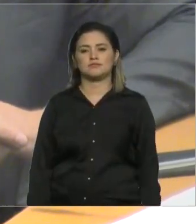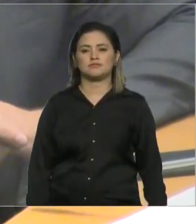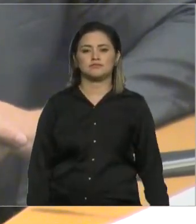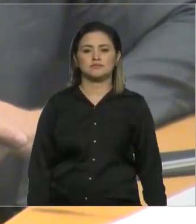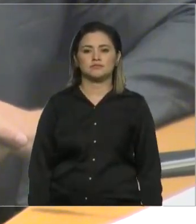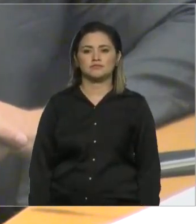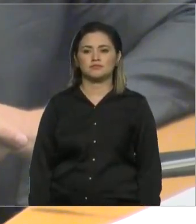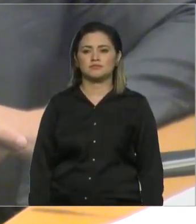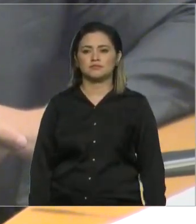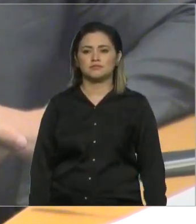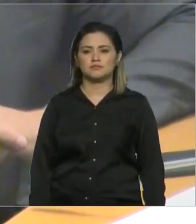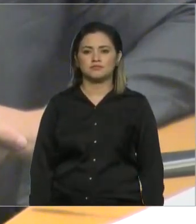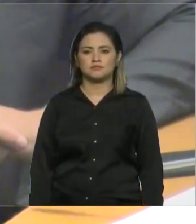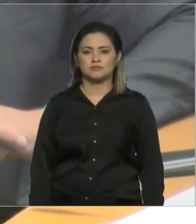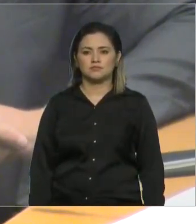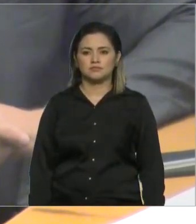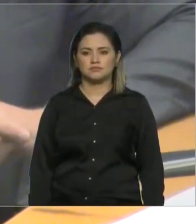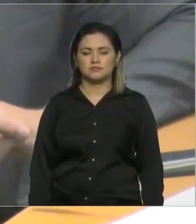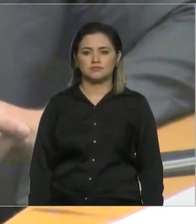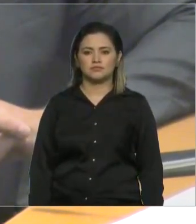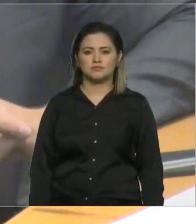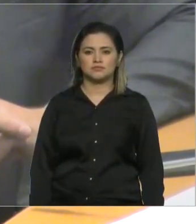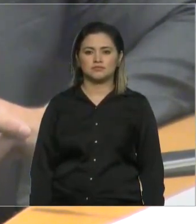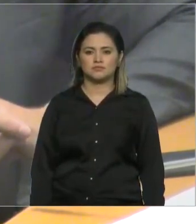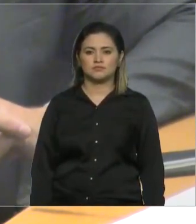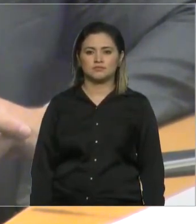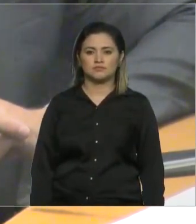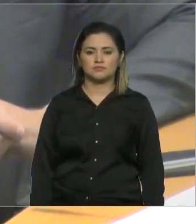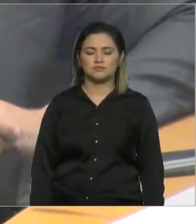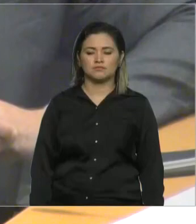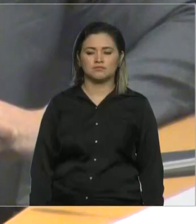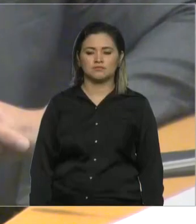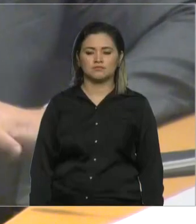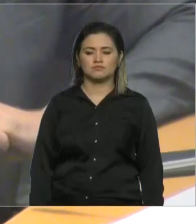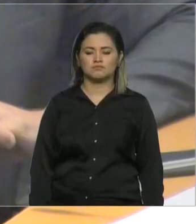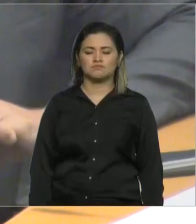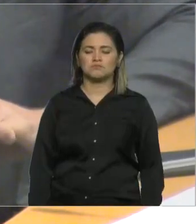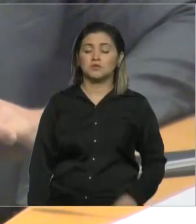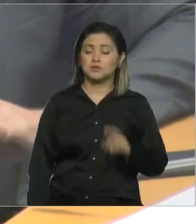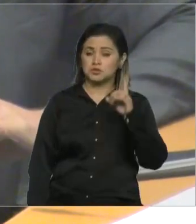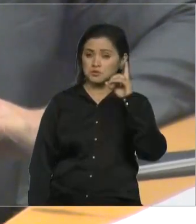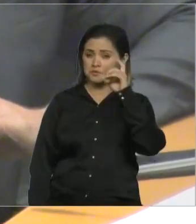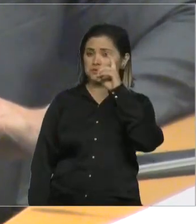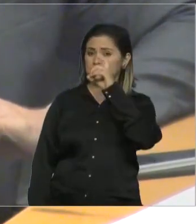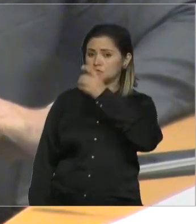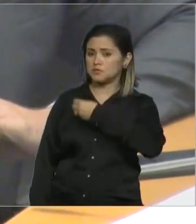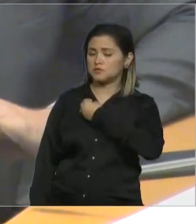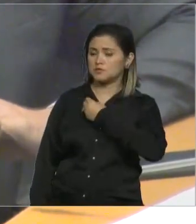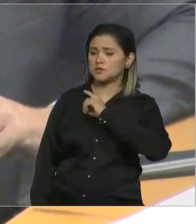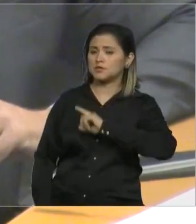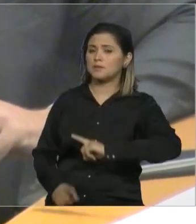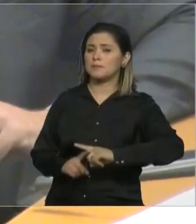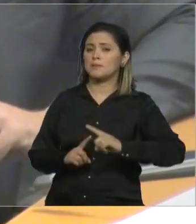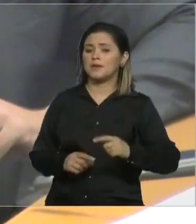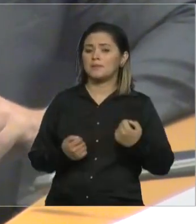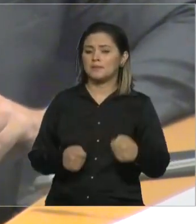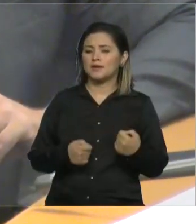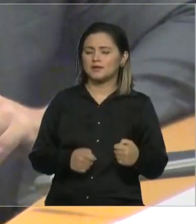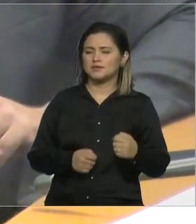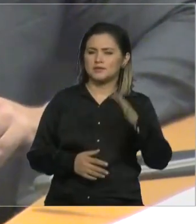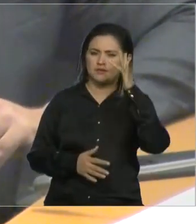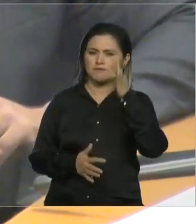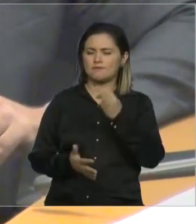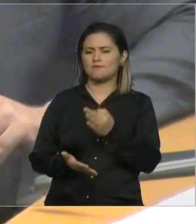que não se entrega, de que apesar das dificuldades, é preciso ter fé em Deus, ter fé na